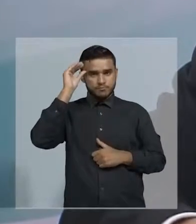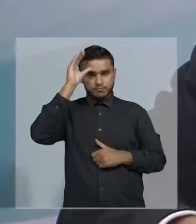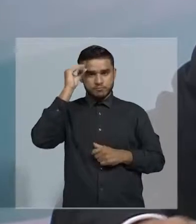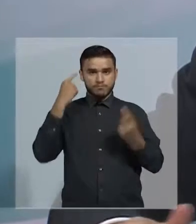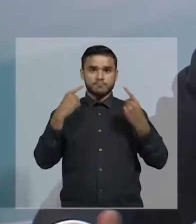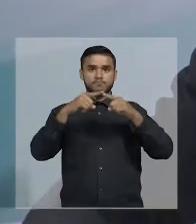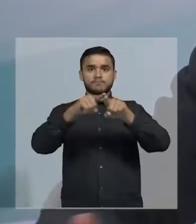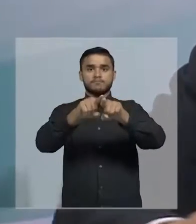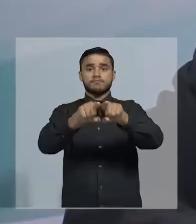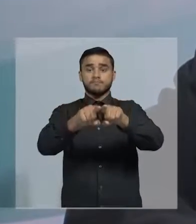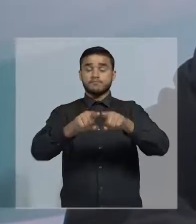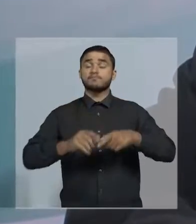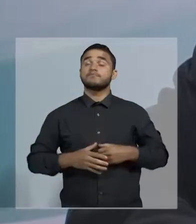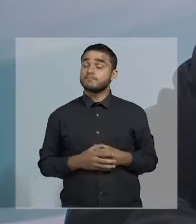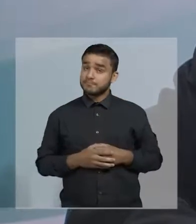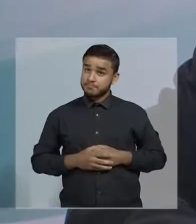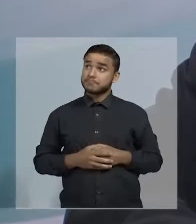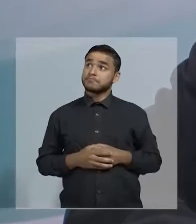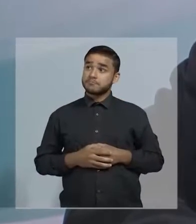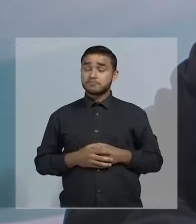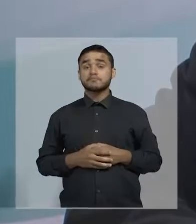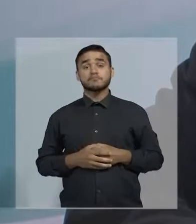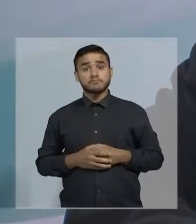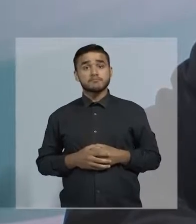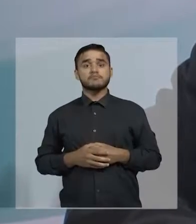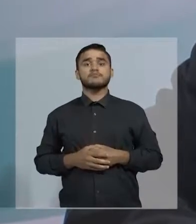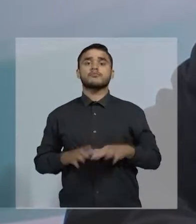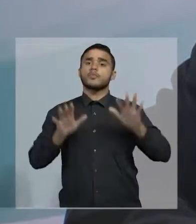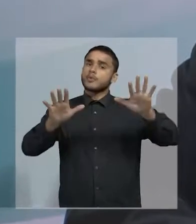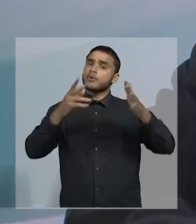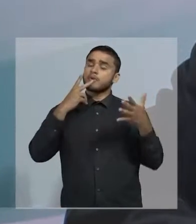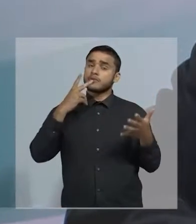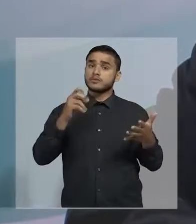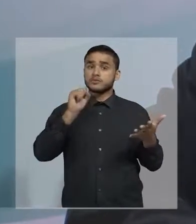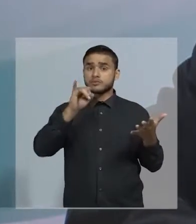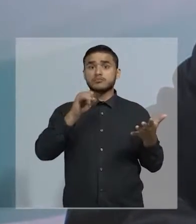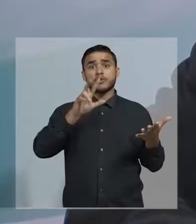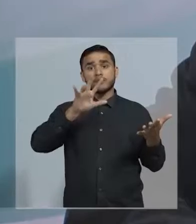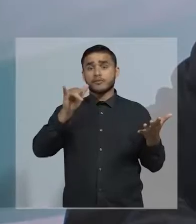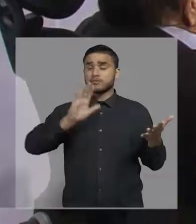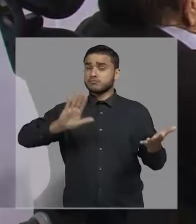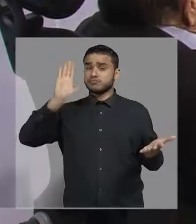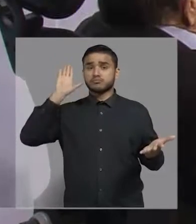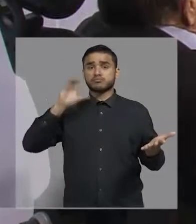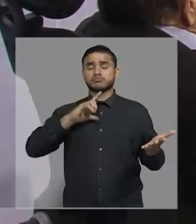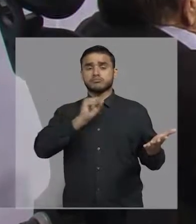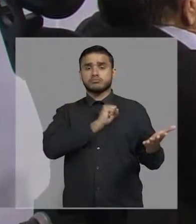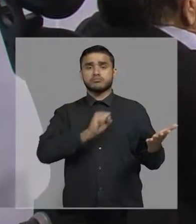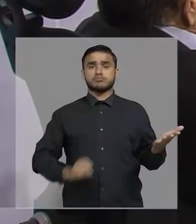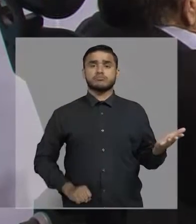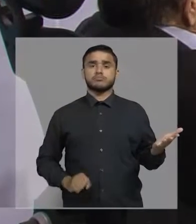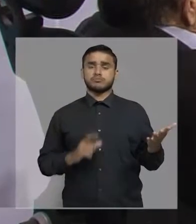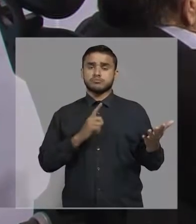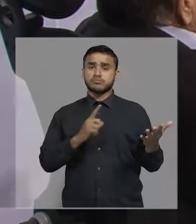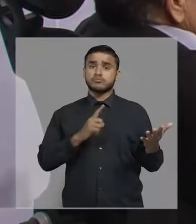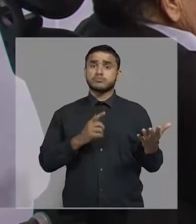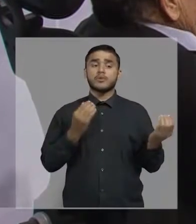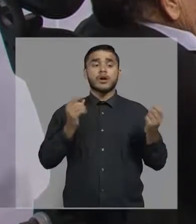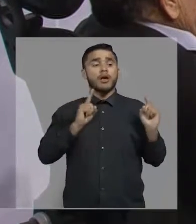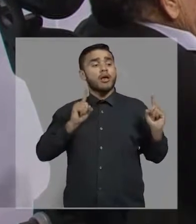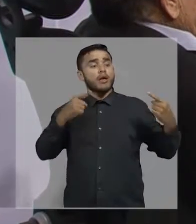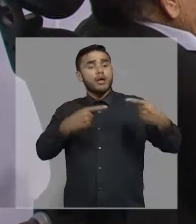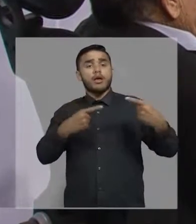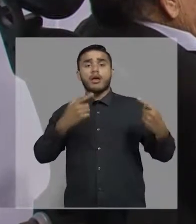governo. Mas, ainda que não o fosse, ele iria para a sua reeleição ao Senado, deixando esse vácuo na oposição